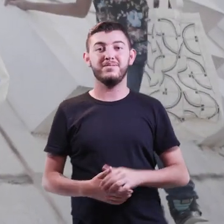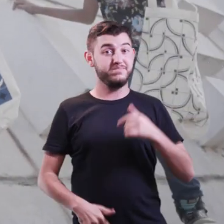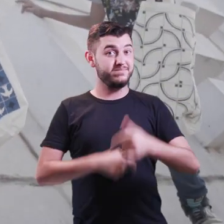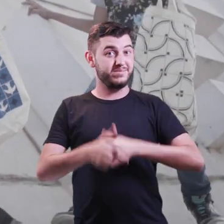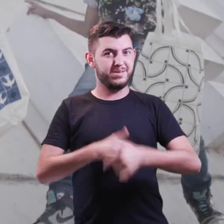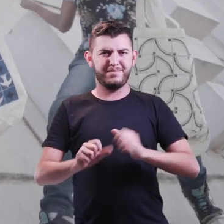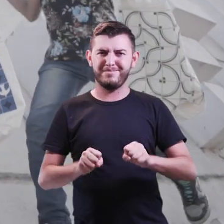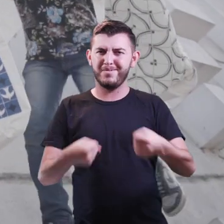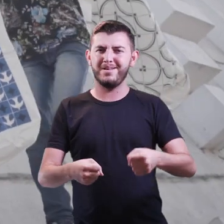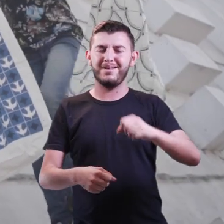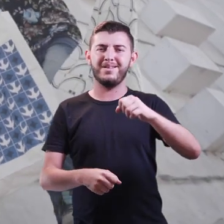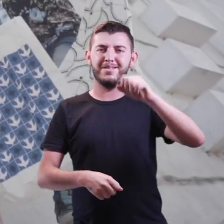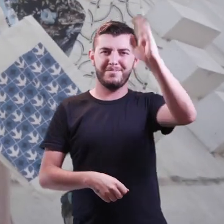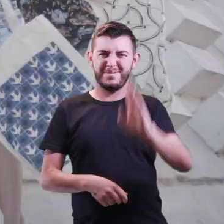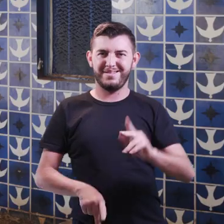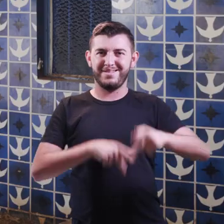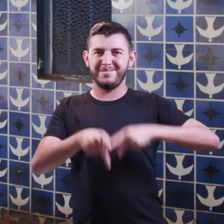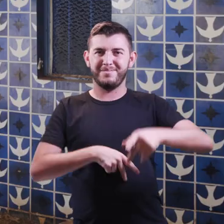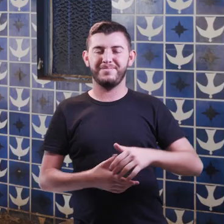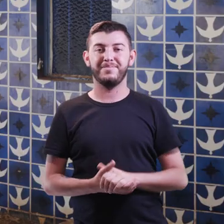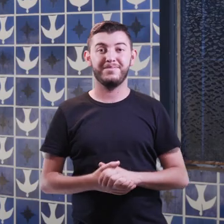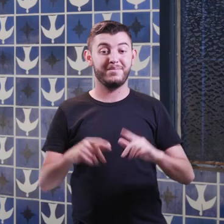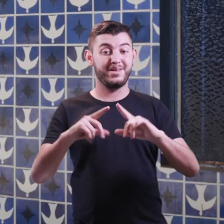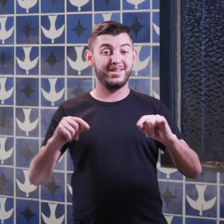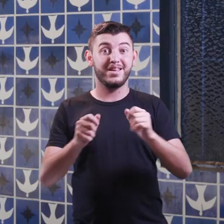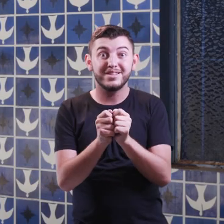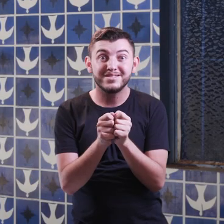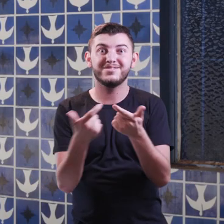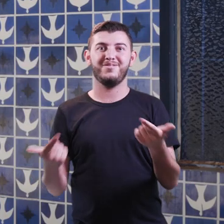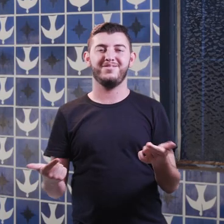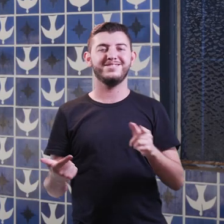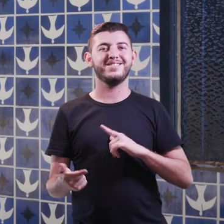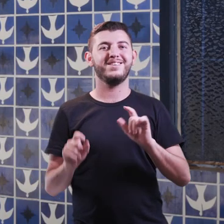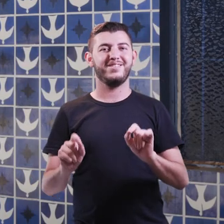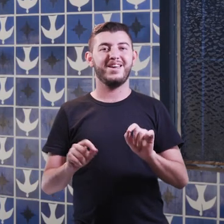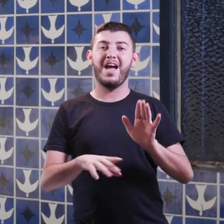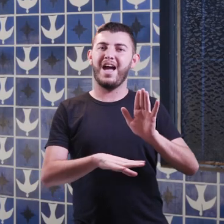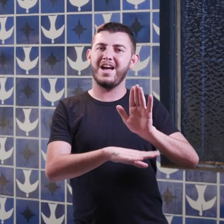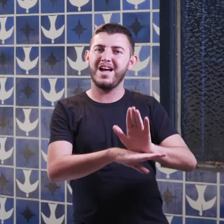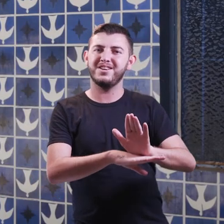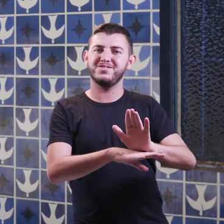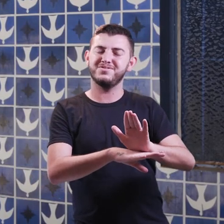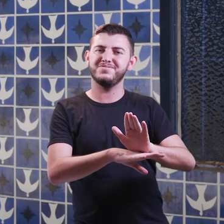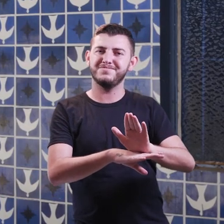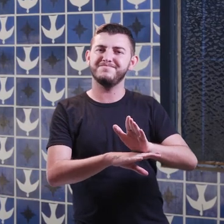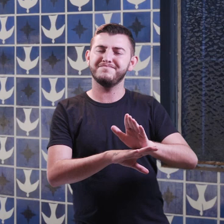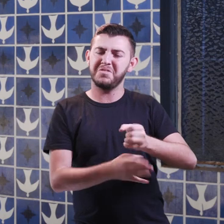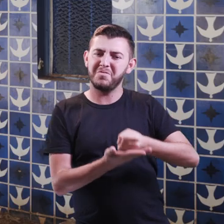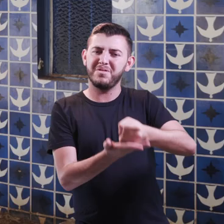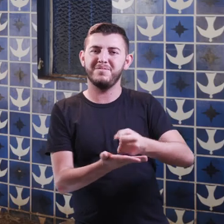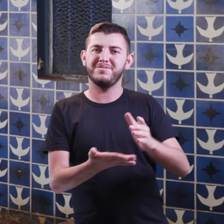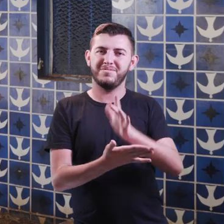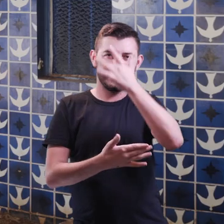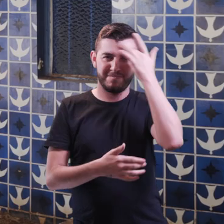do povo brasileiro. Brasília teve a sorte de contar com a convergência de alguns talentos únicos,